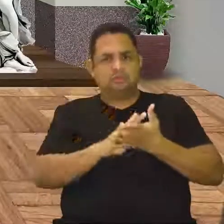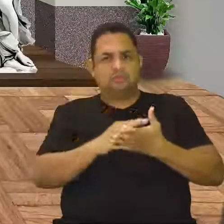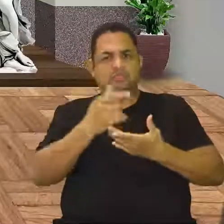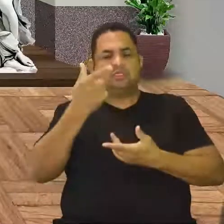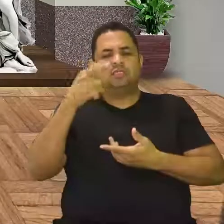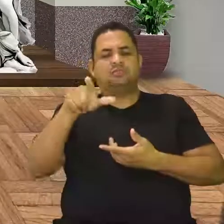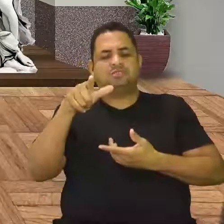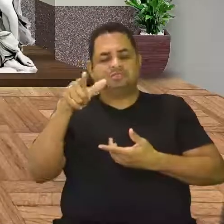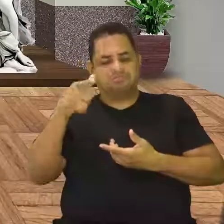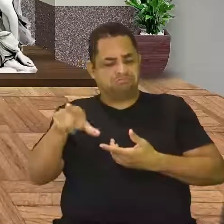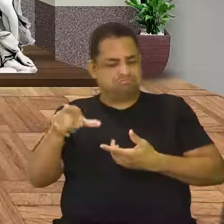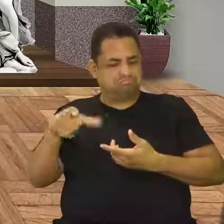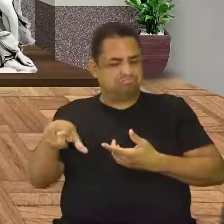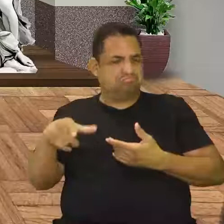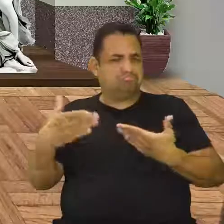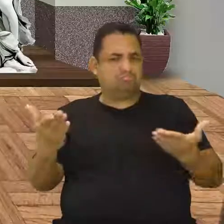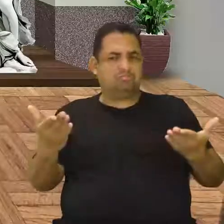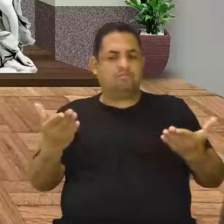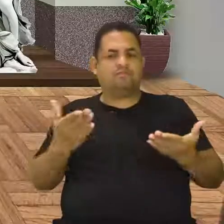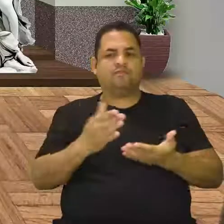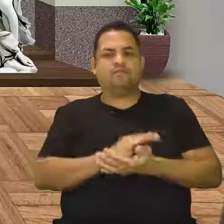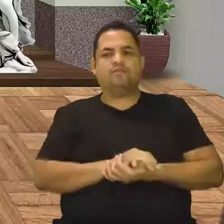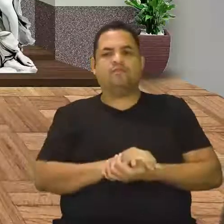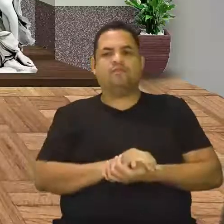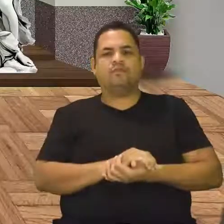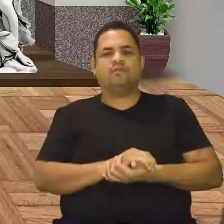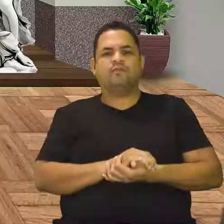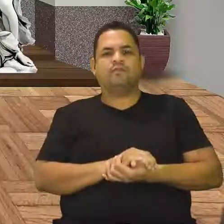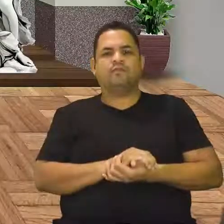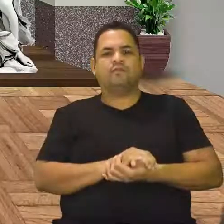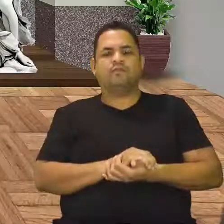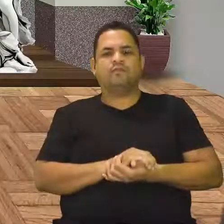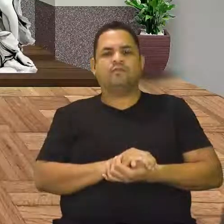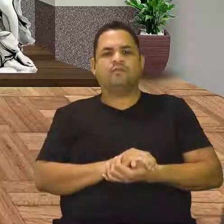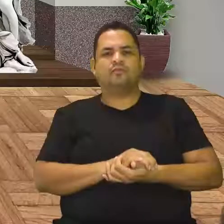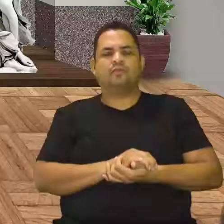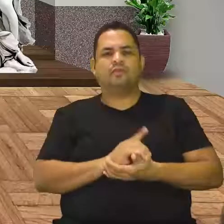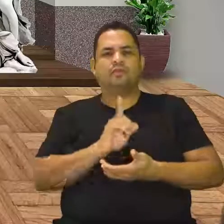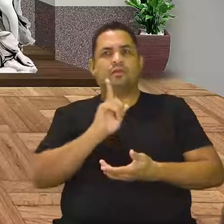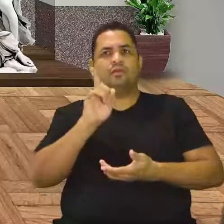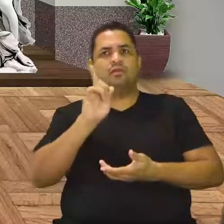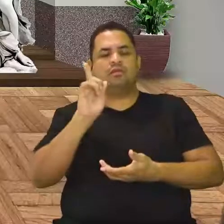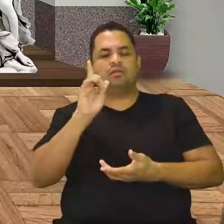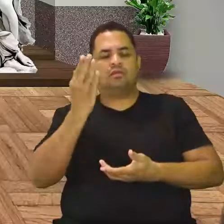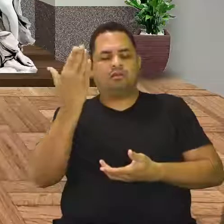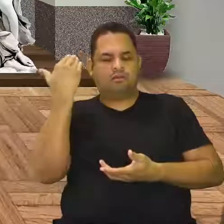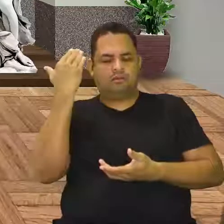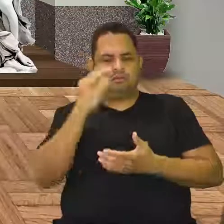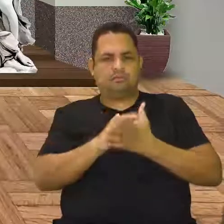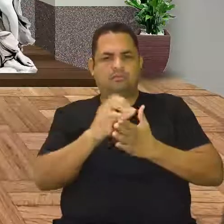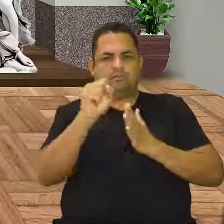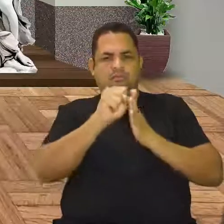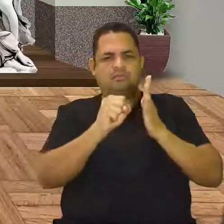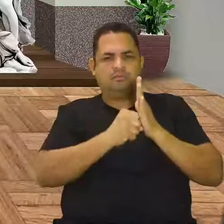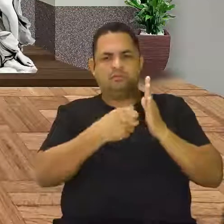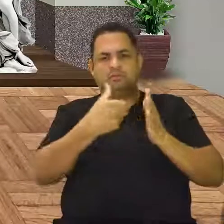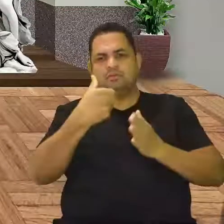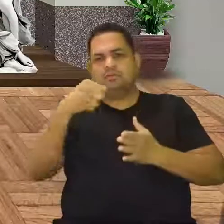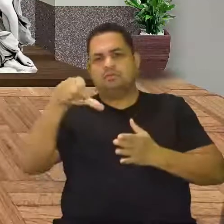está se repetindo e lá no século 19 e